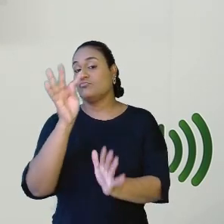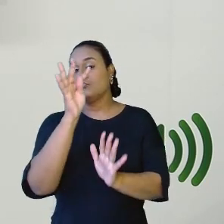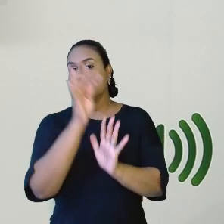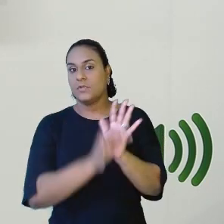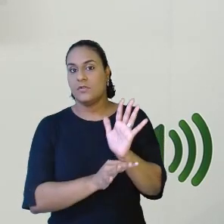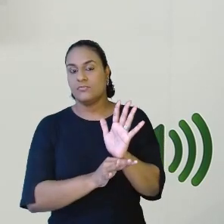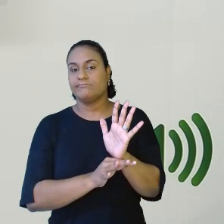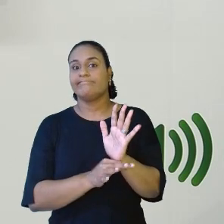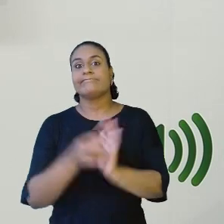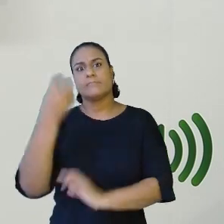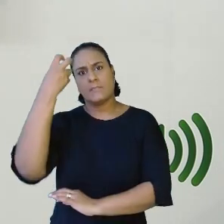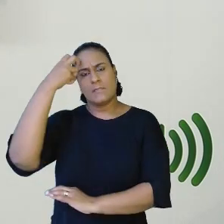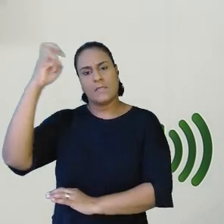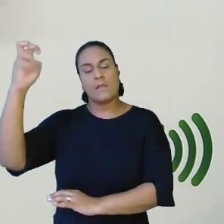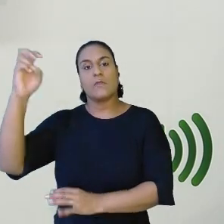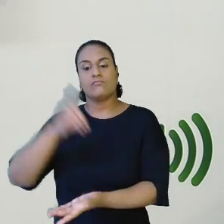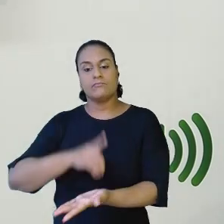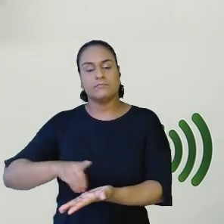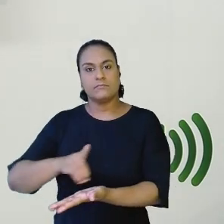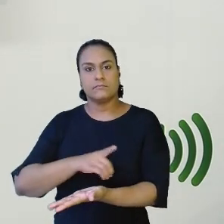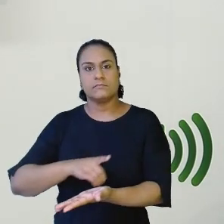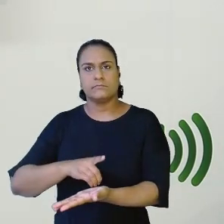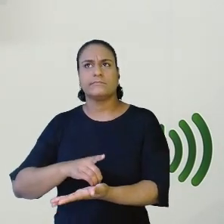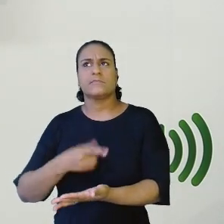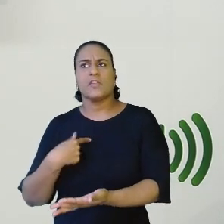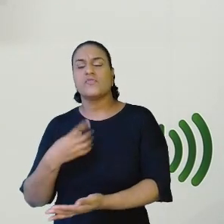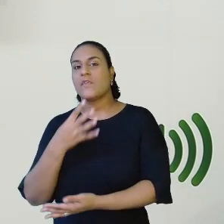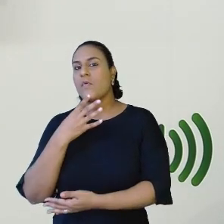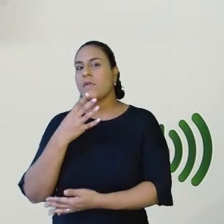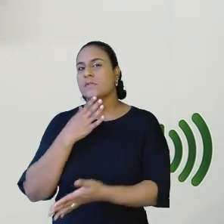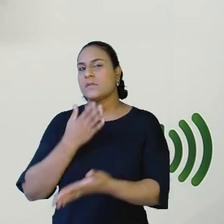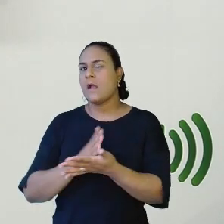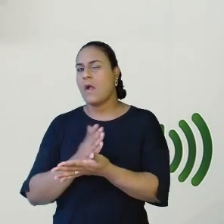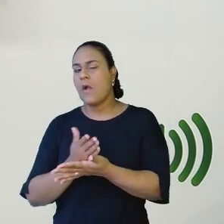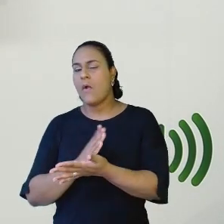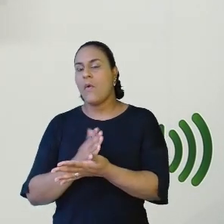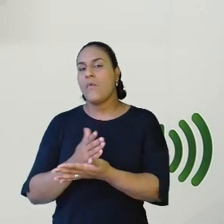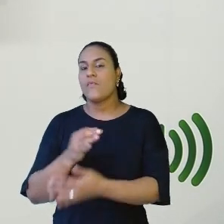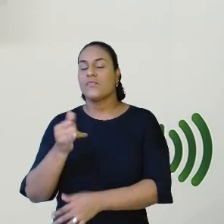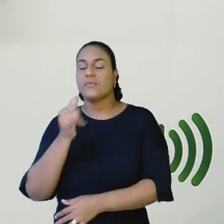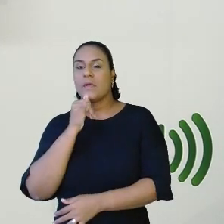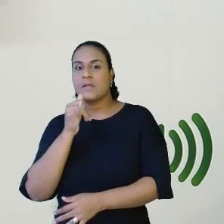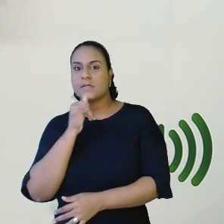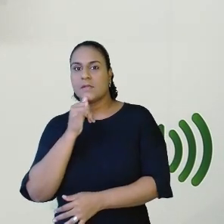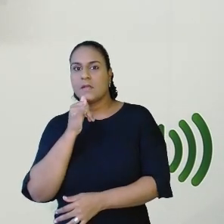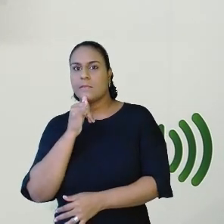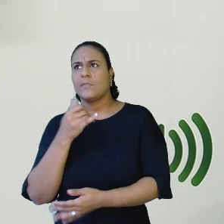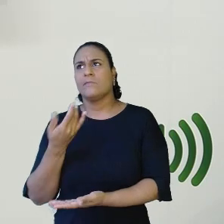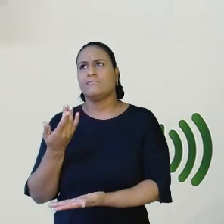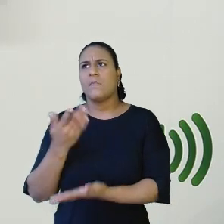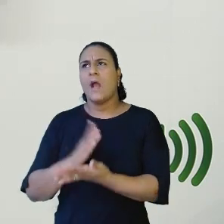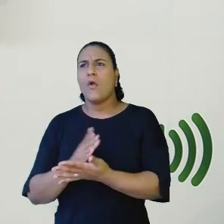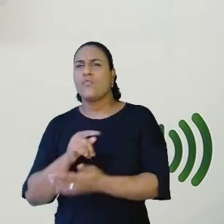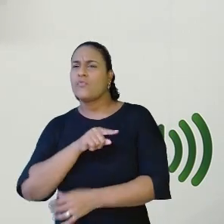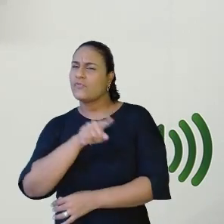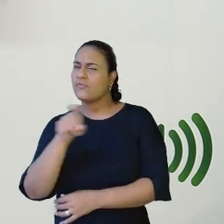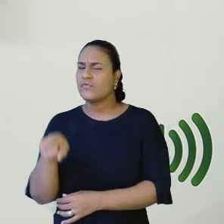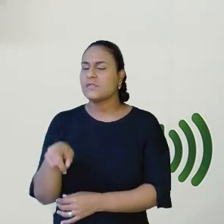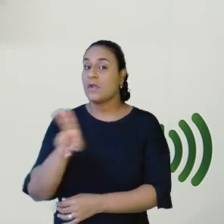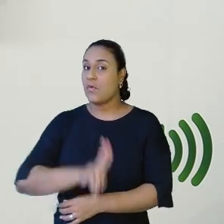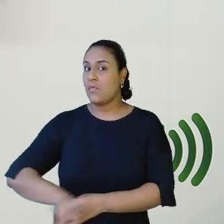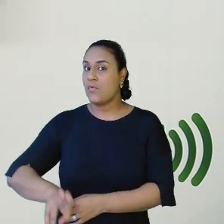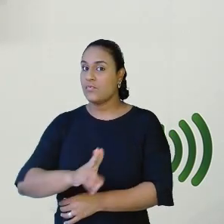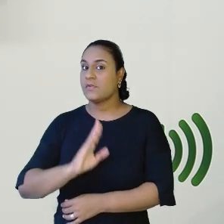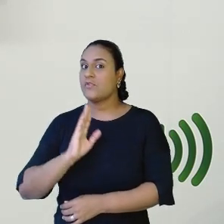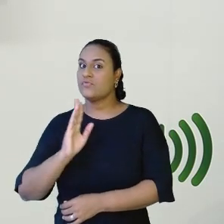vai conhecer exemplos deles. Alguns eu tenho certeza que vocês já utilizam, alguns vocês já conhecem, talvez outros sejam